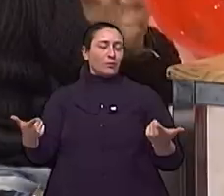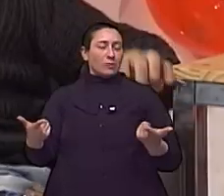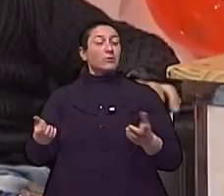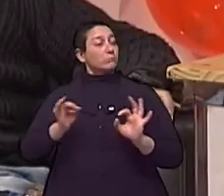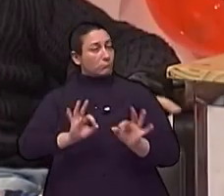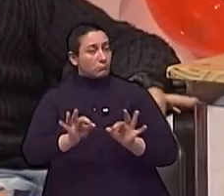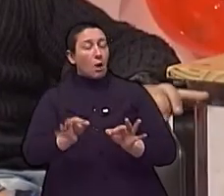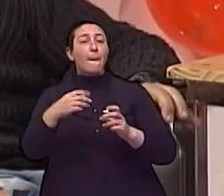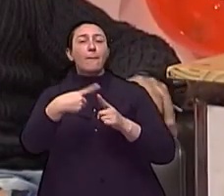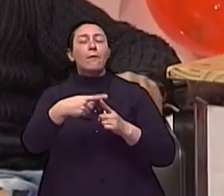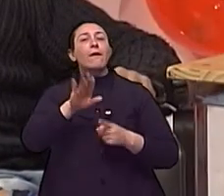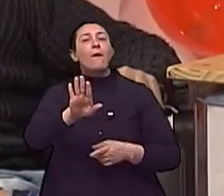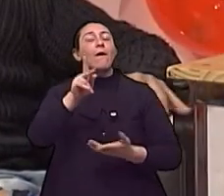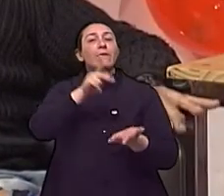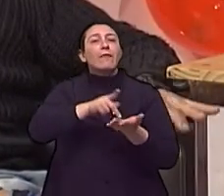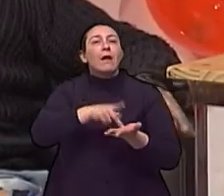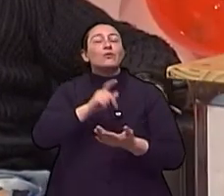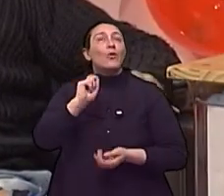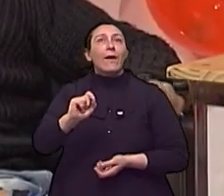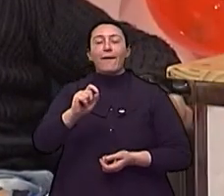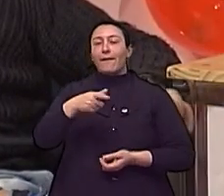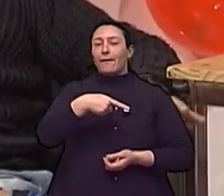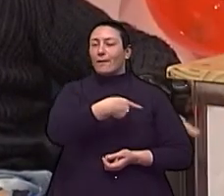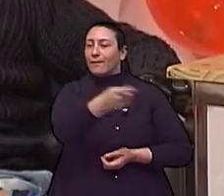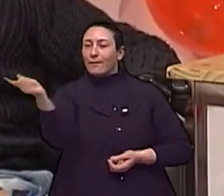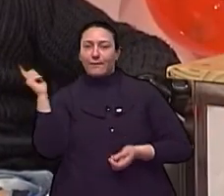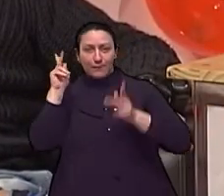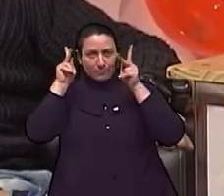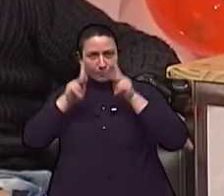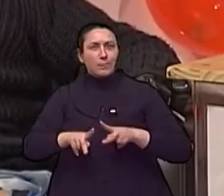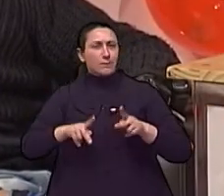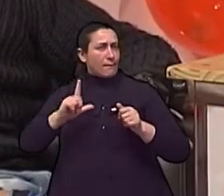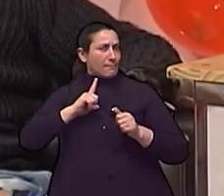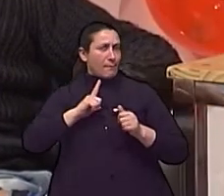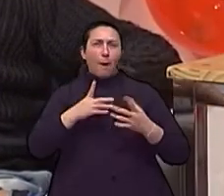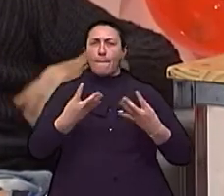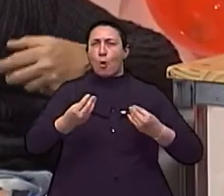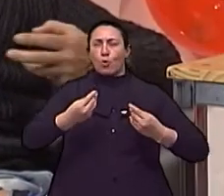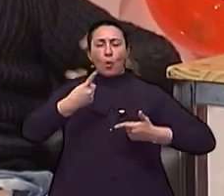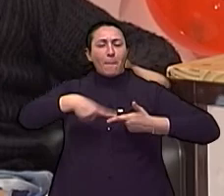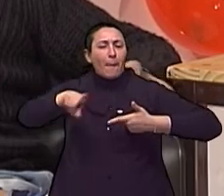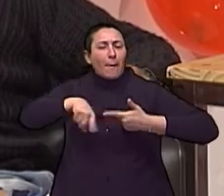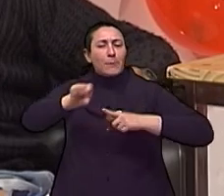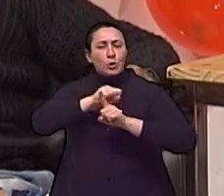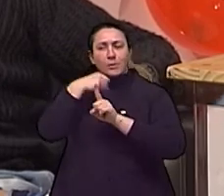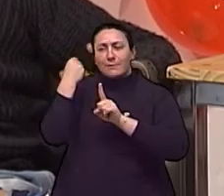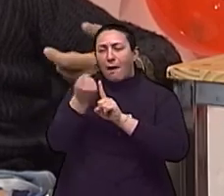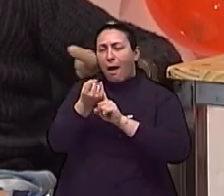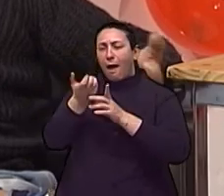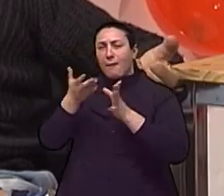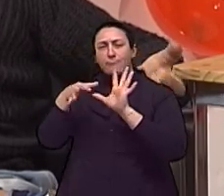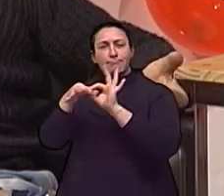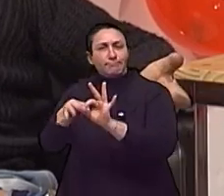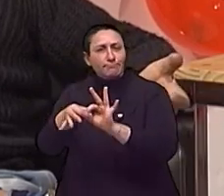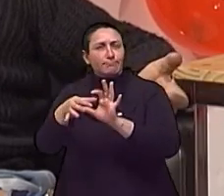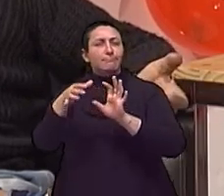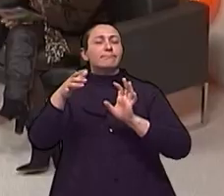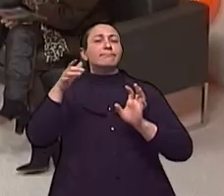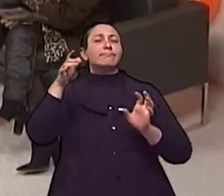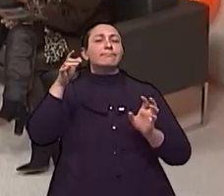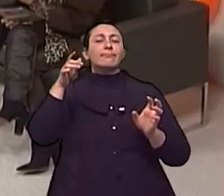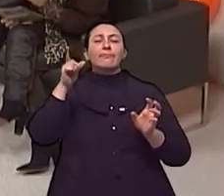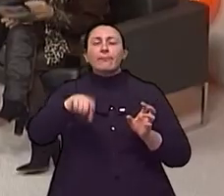Claro porque aí tem uma série de conflitos emocionais que estão Associados a questões que é